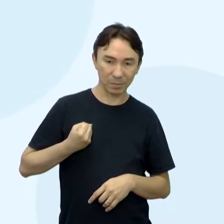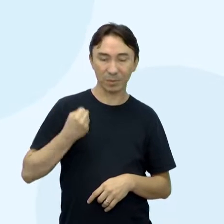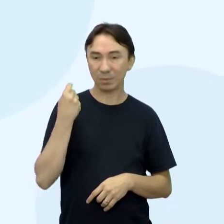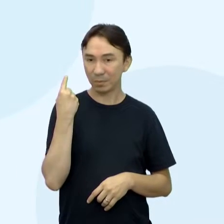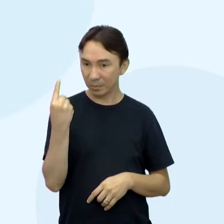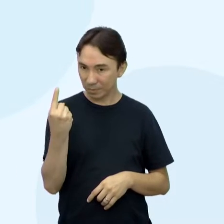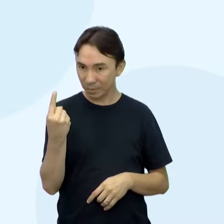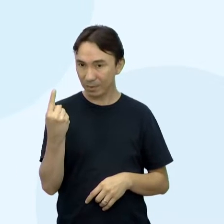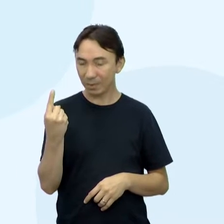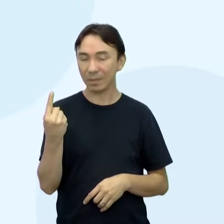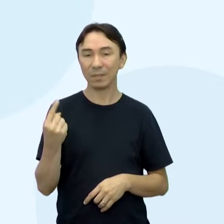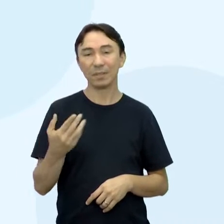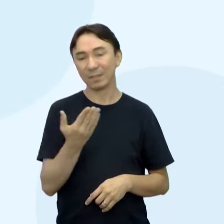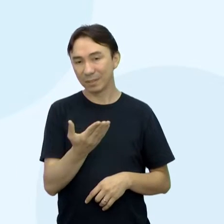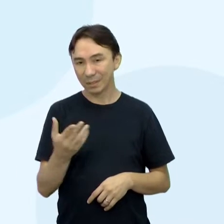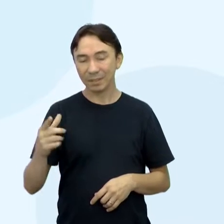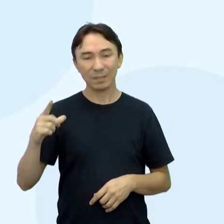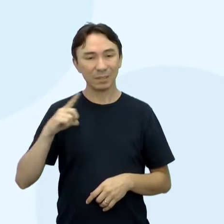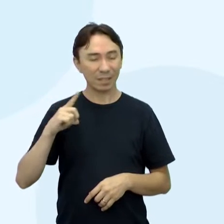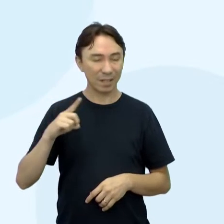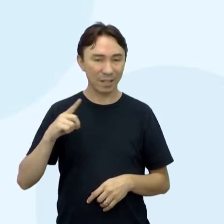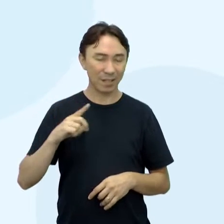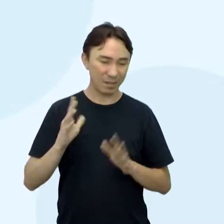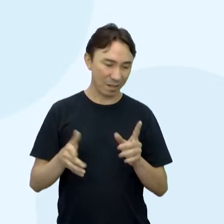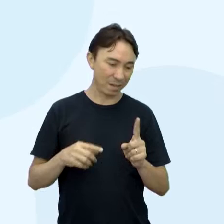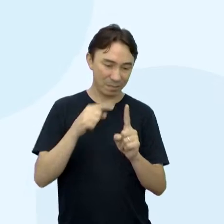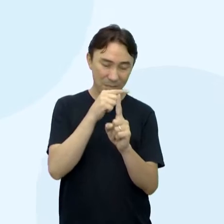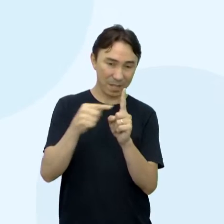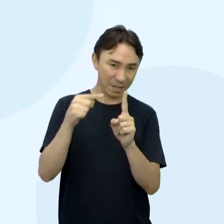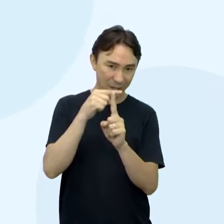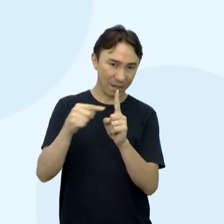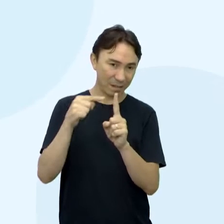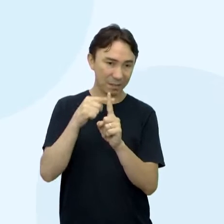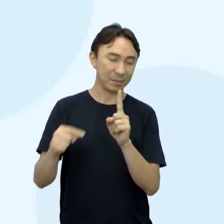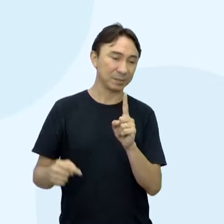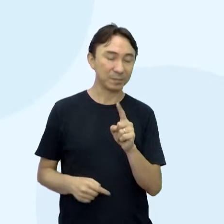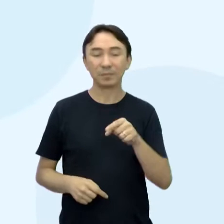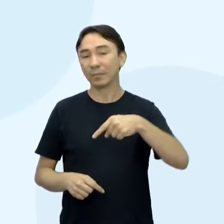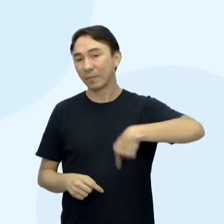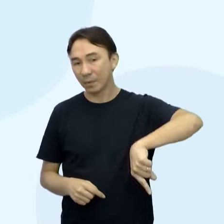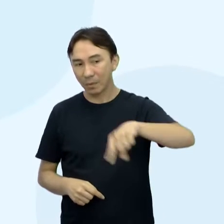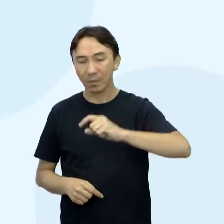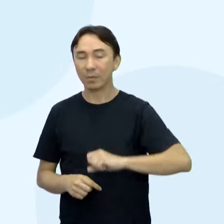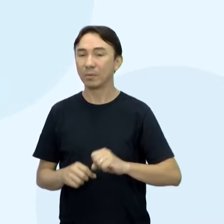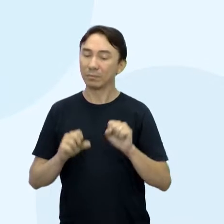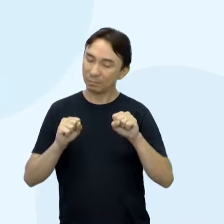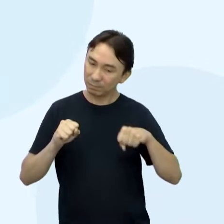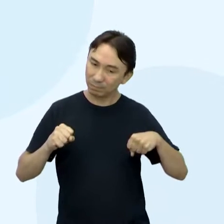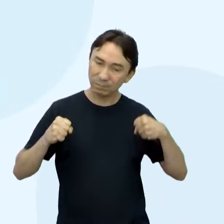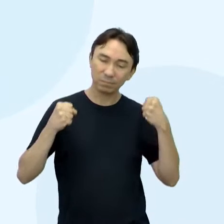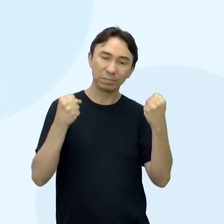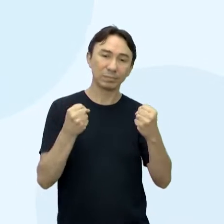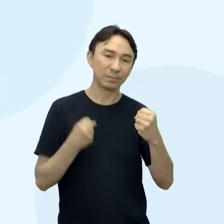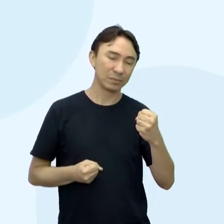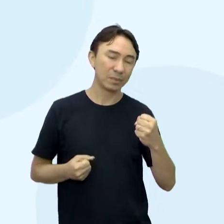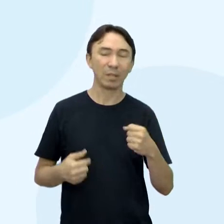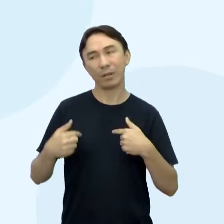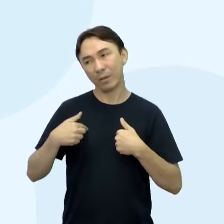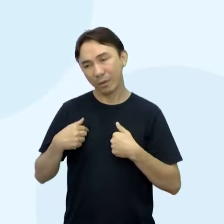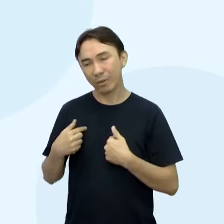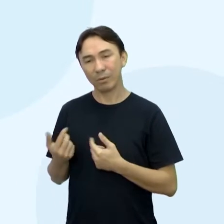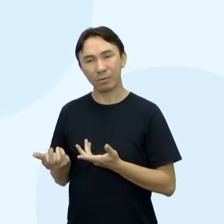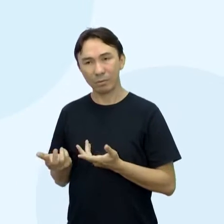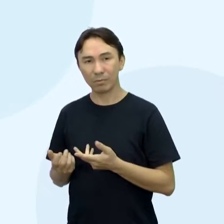unidade inteira em que a gente se empenha, e eu e mais os outros professores,